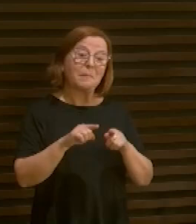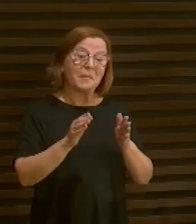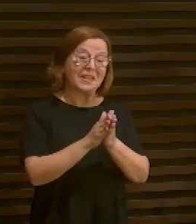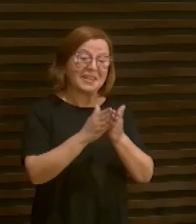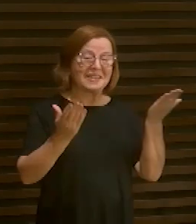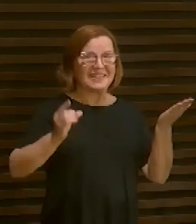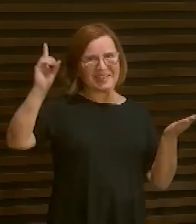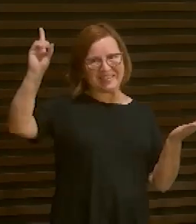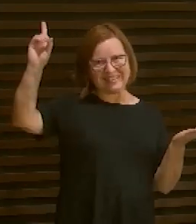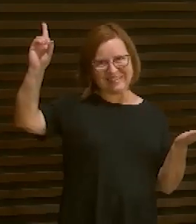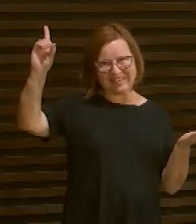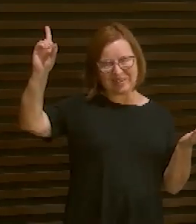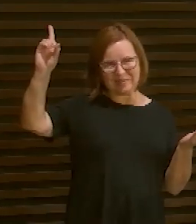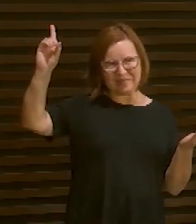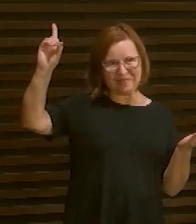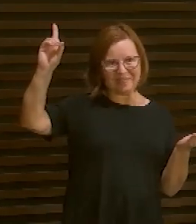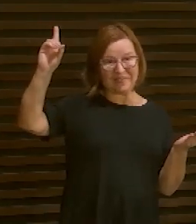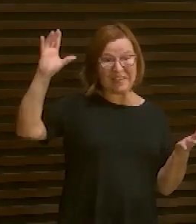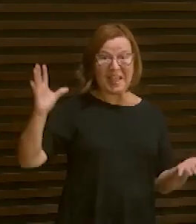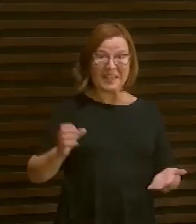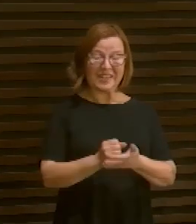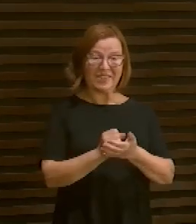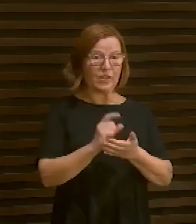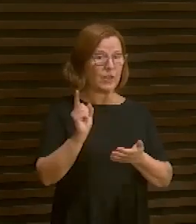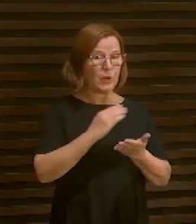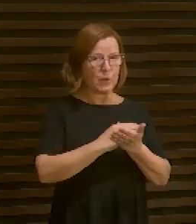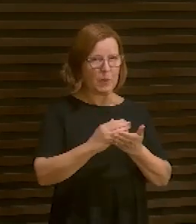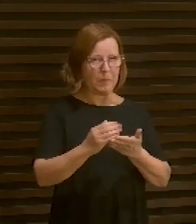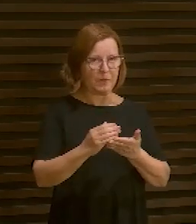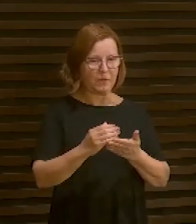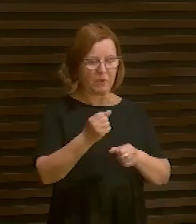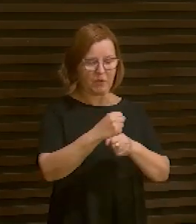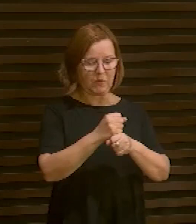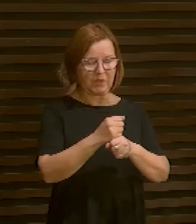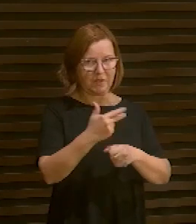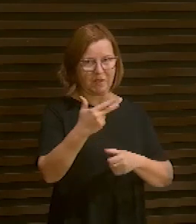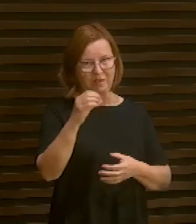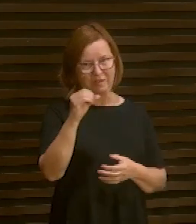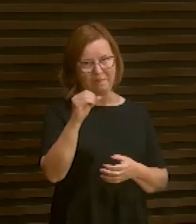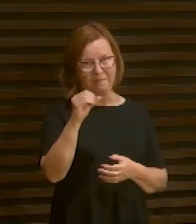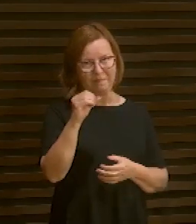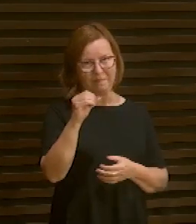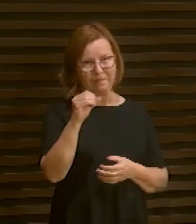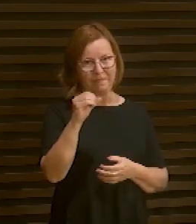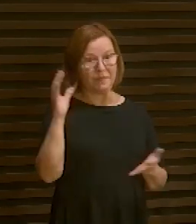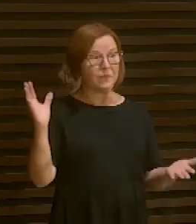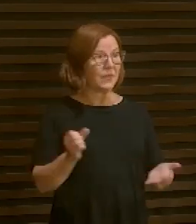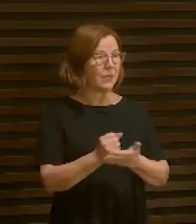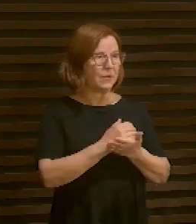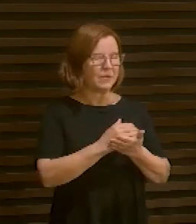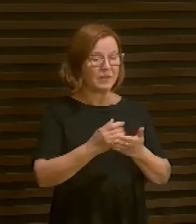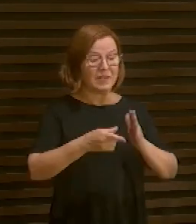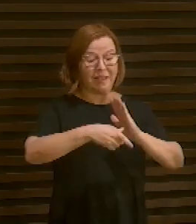Bíblia, a salvação não começou no ano 30. A salvação